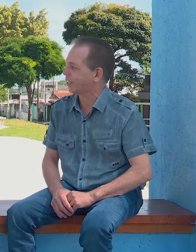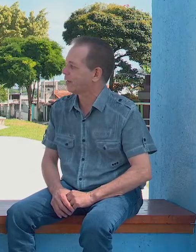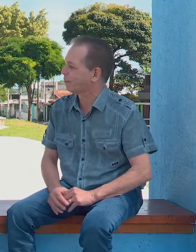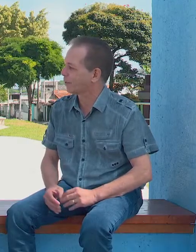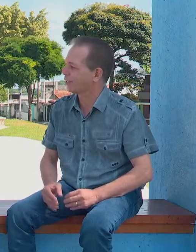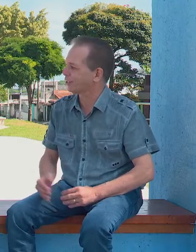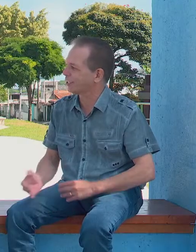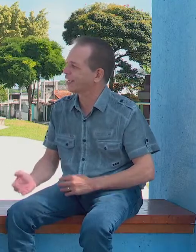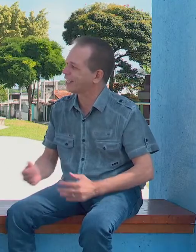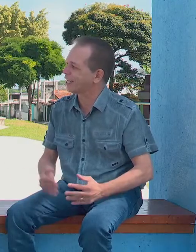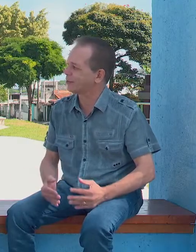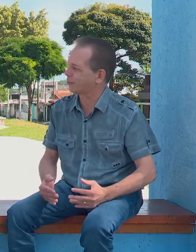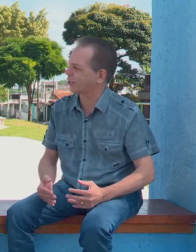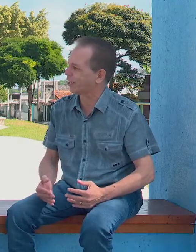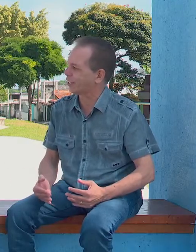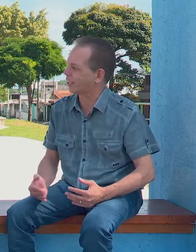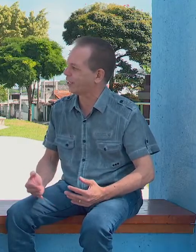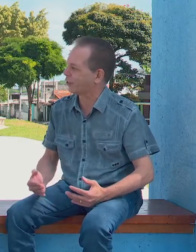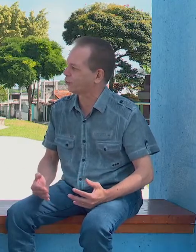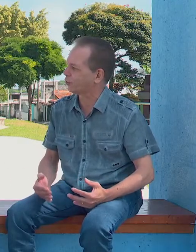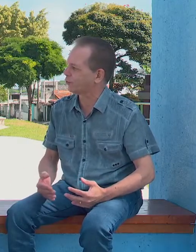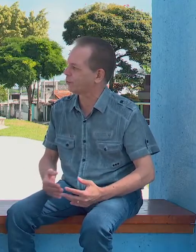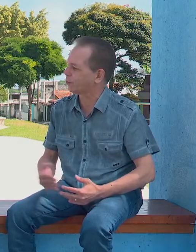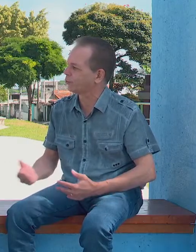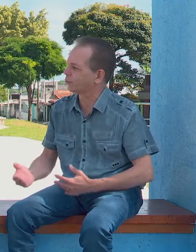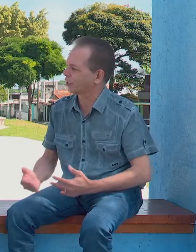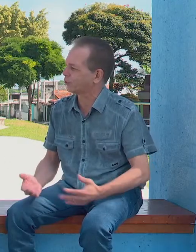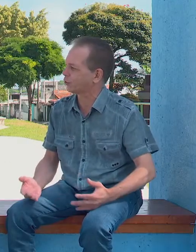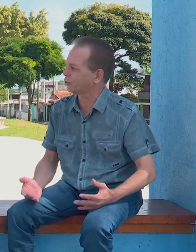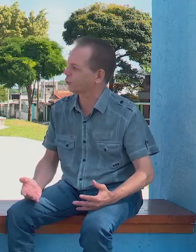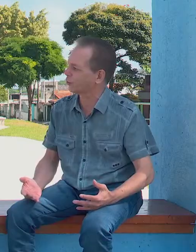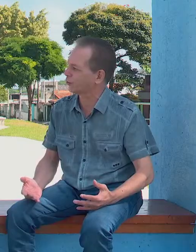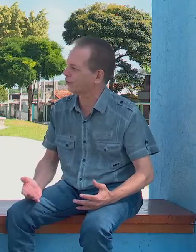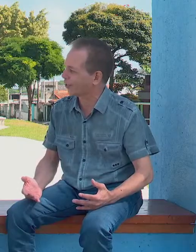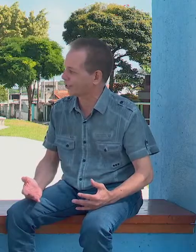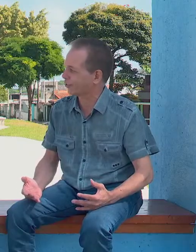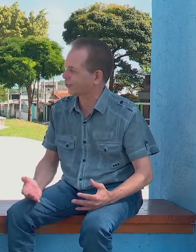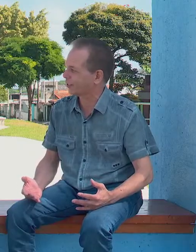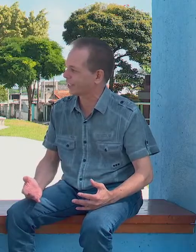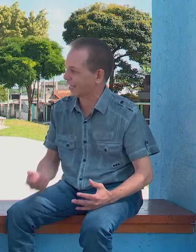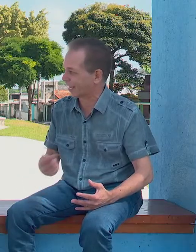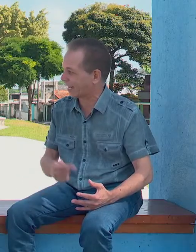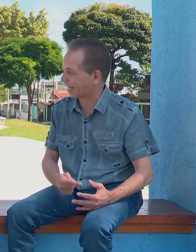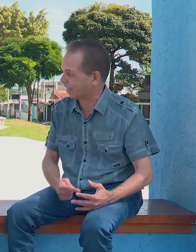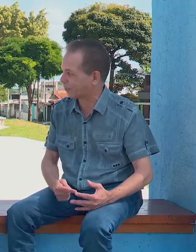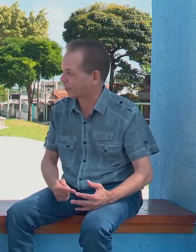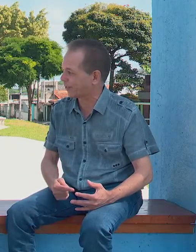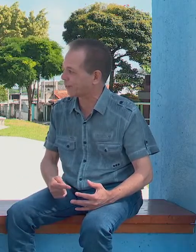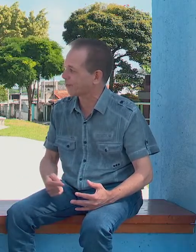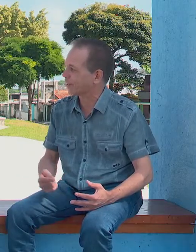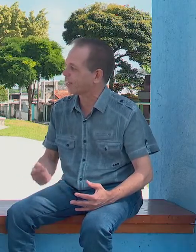eleição. Perdi e ganhei, porque eu tive 1.118